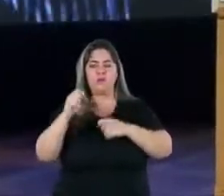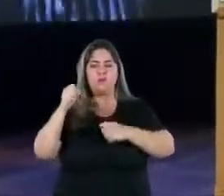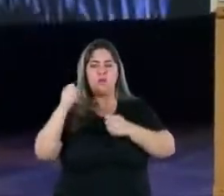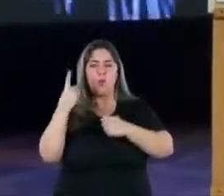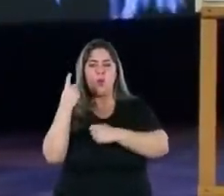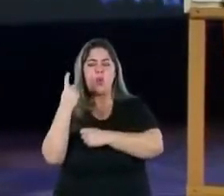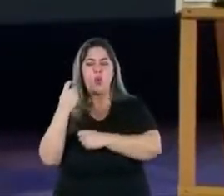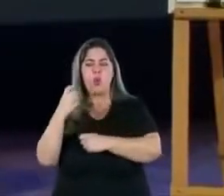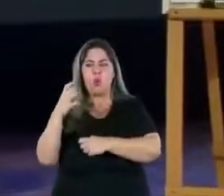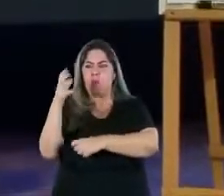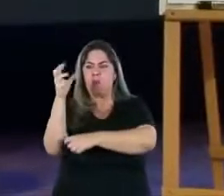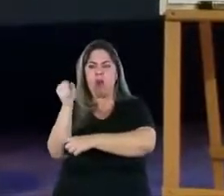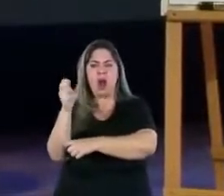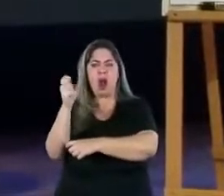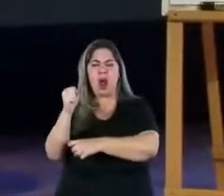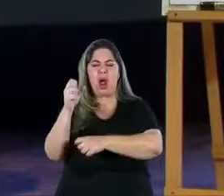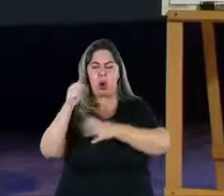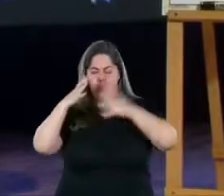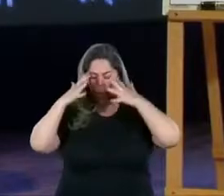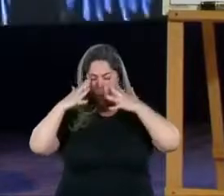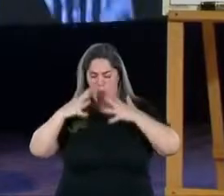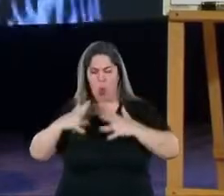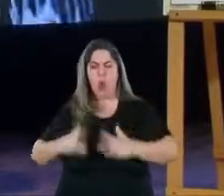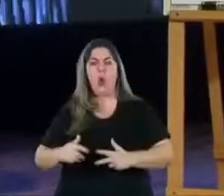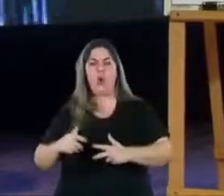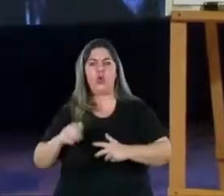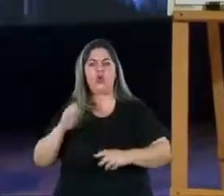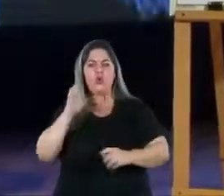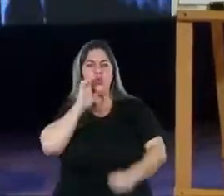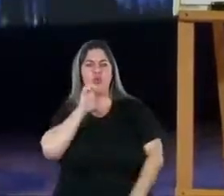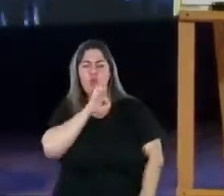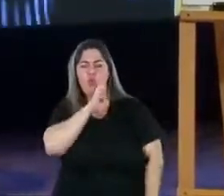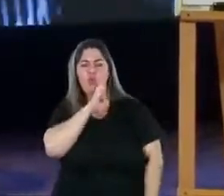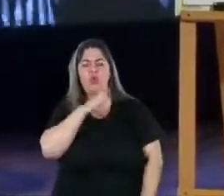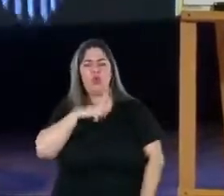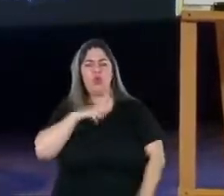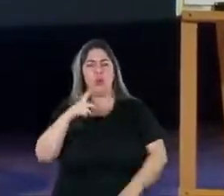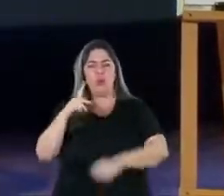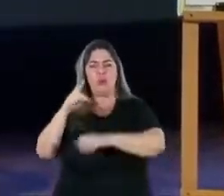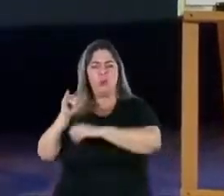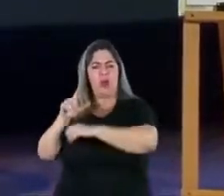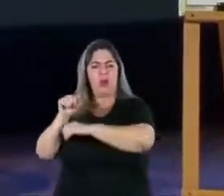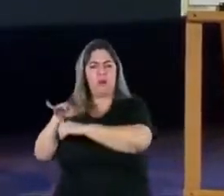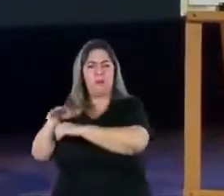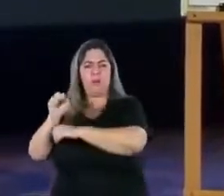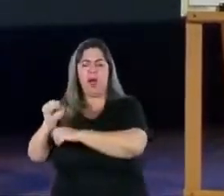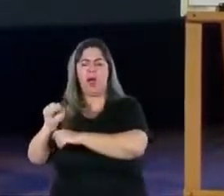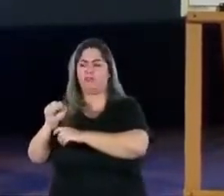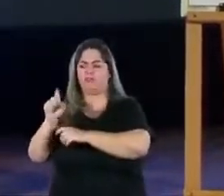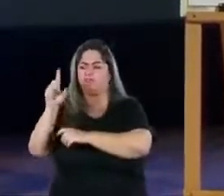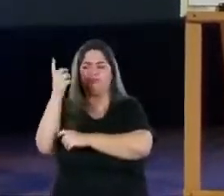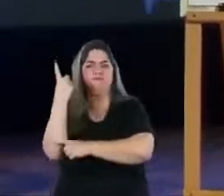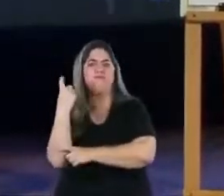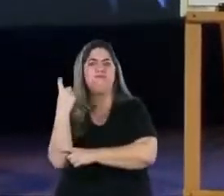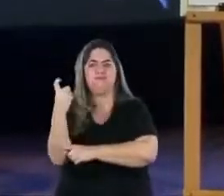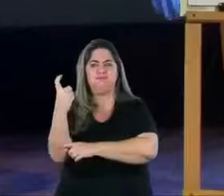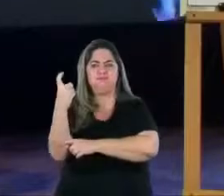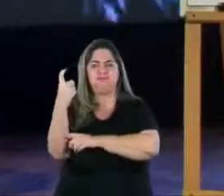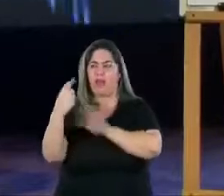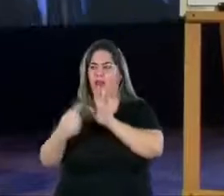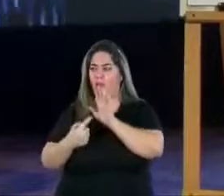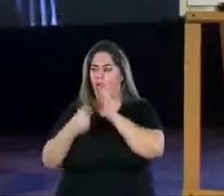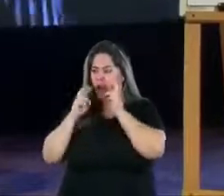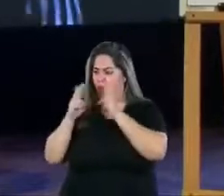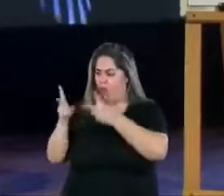mundo. Um gorila da África Equatorial. O senhor Palomar se destaca das pessoas que se apinham em seu